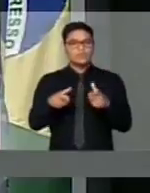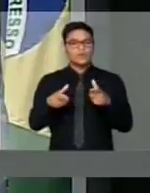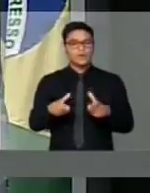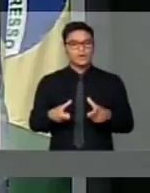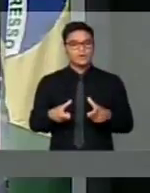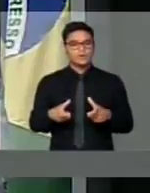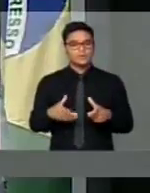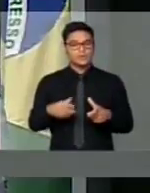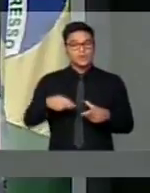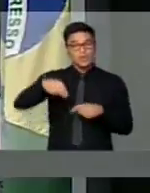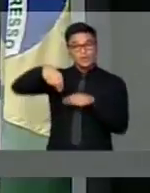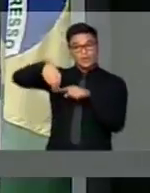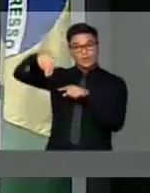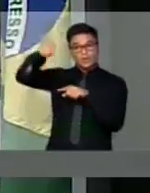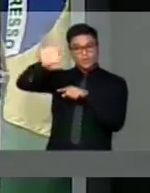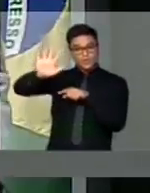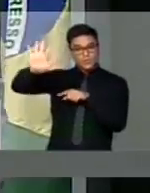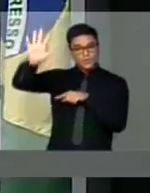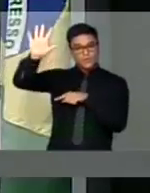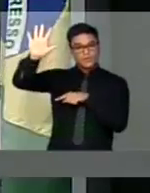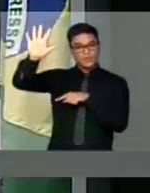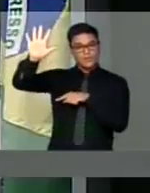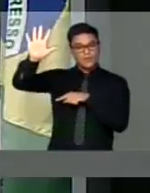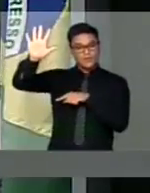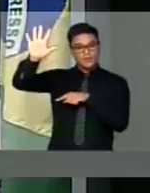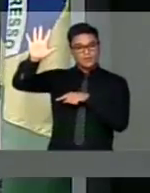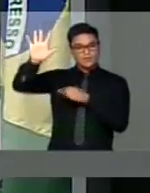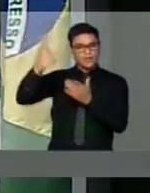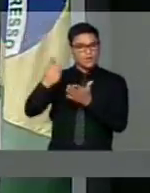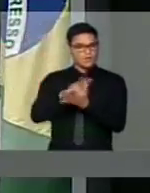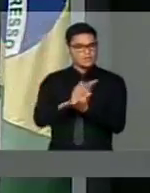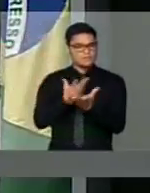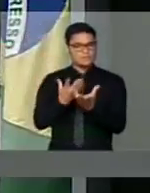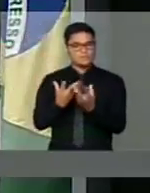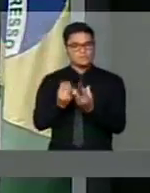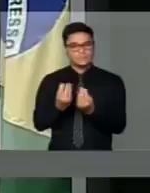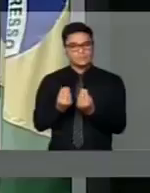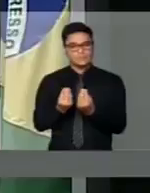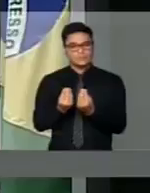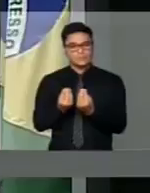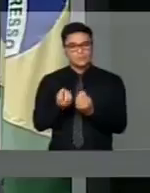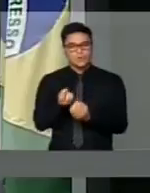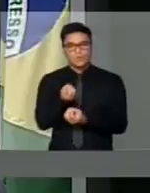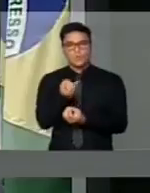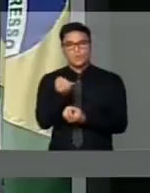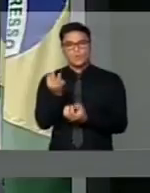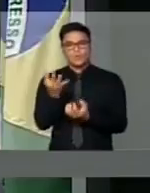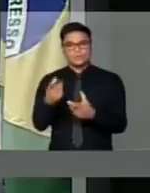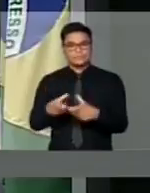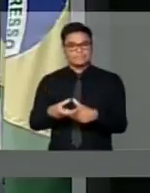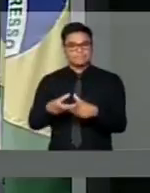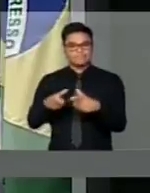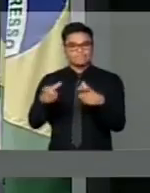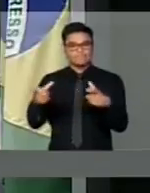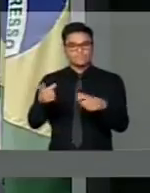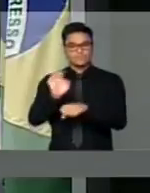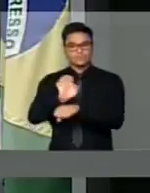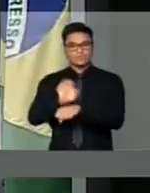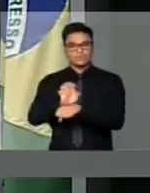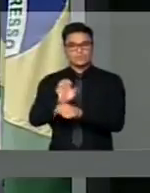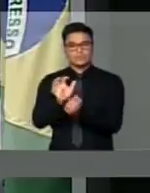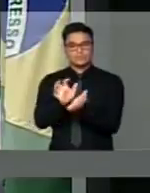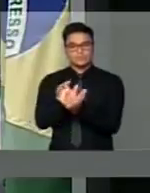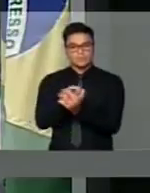na região Nordeste e, infelizmente, com o maior número de casos no estado de